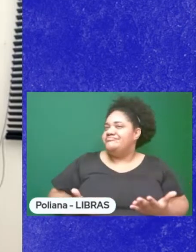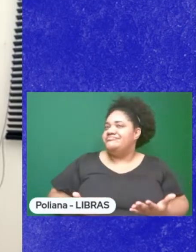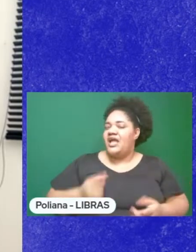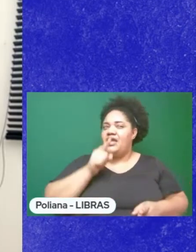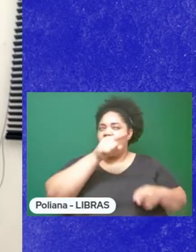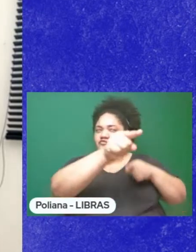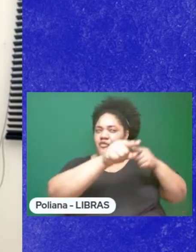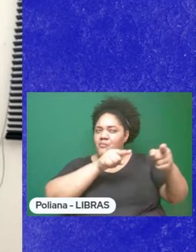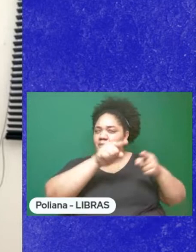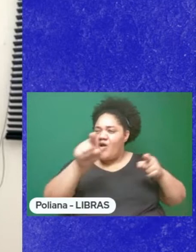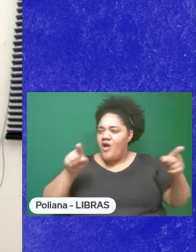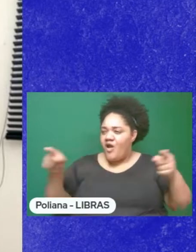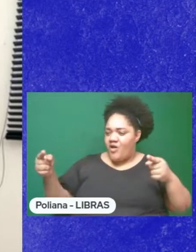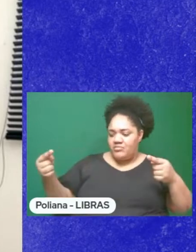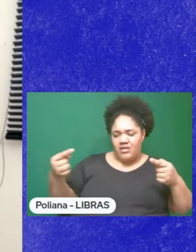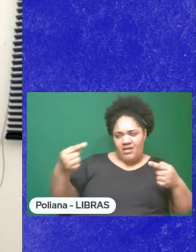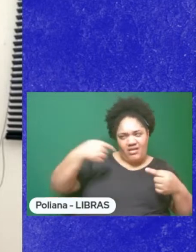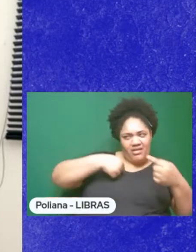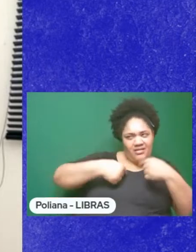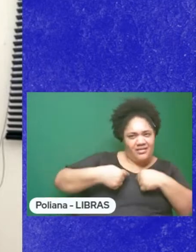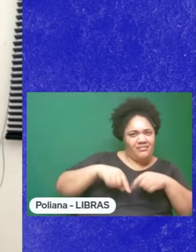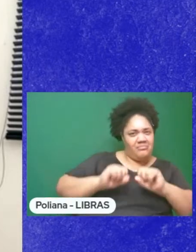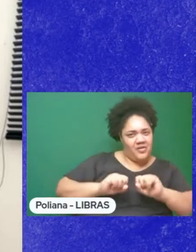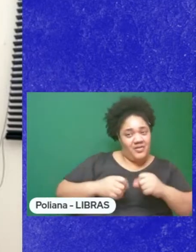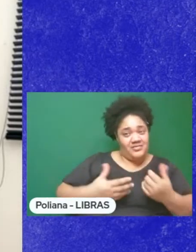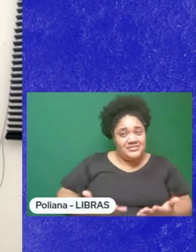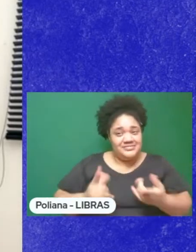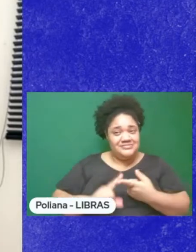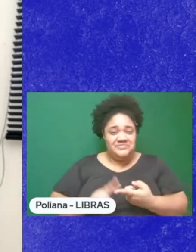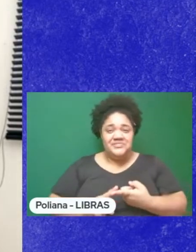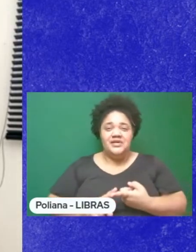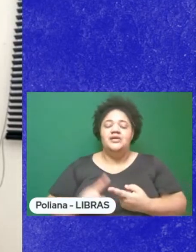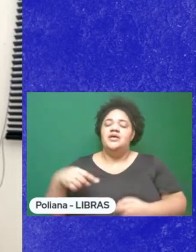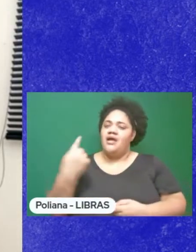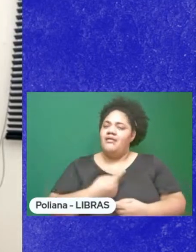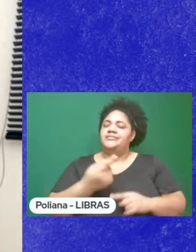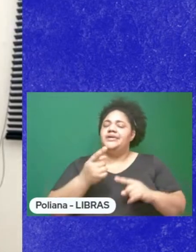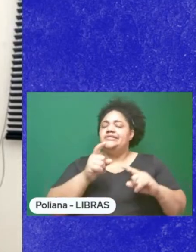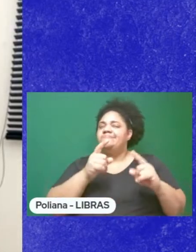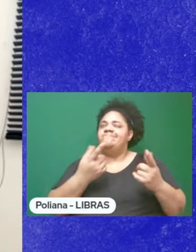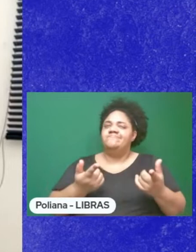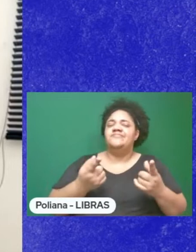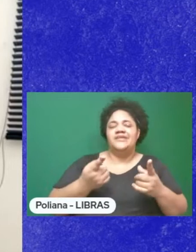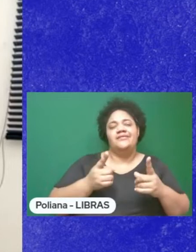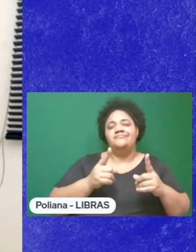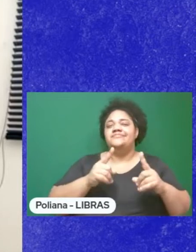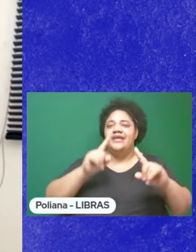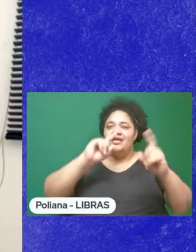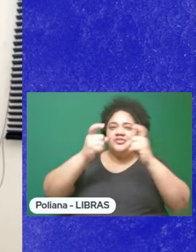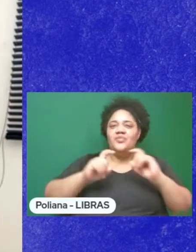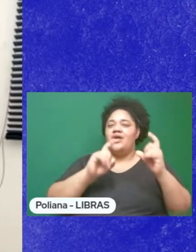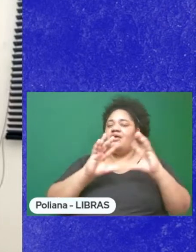né? Aquilo que você é, enfim, a gente vem para essas discussões que são levantadas, e claro, tudo através de metáforas, eu